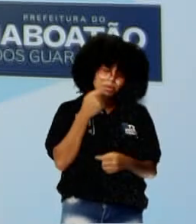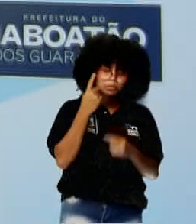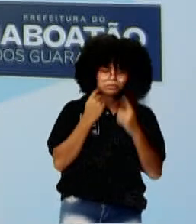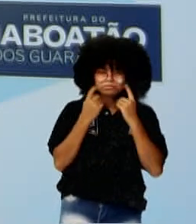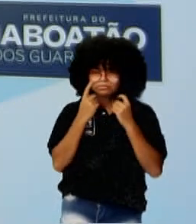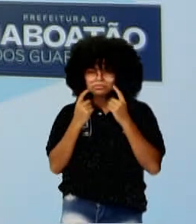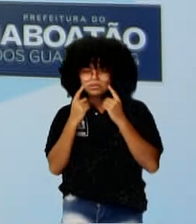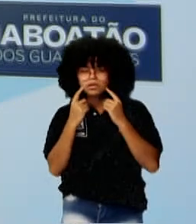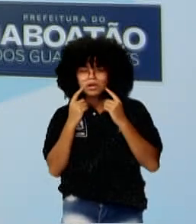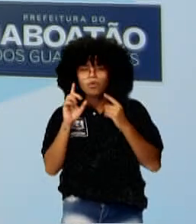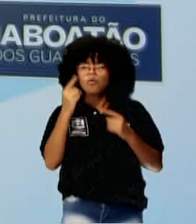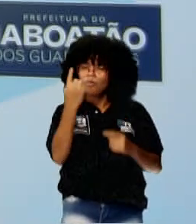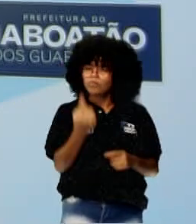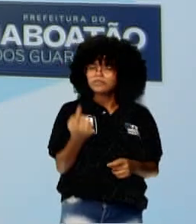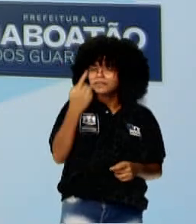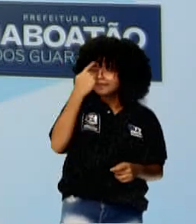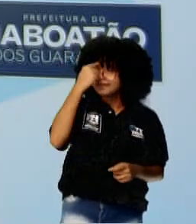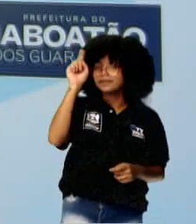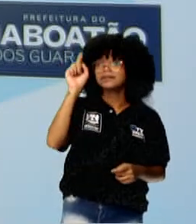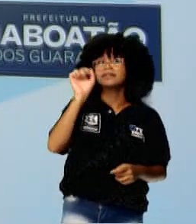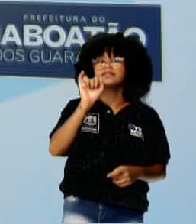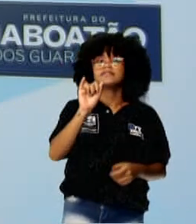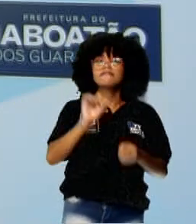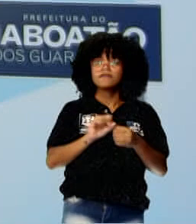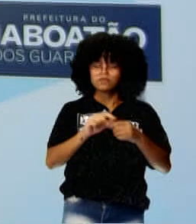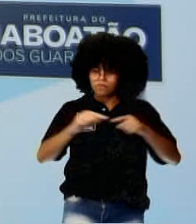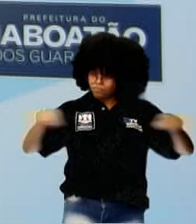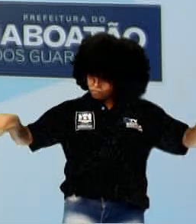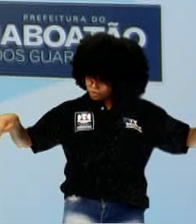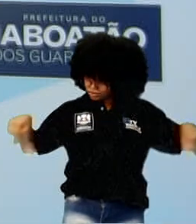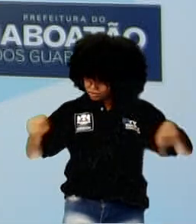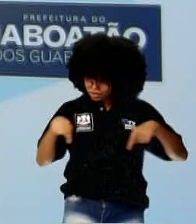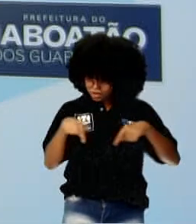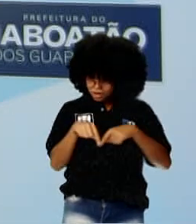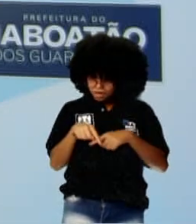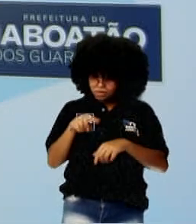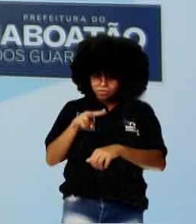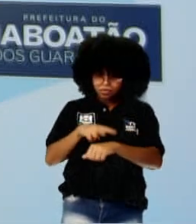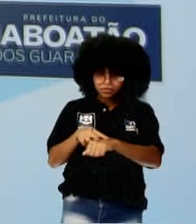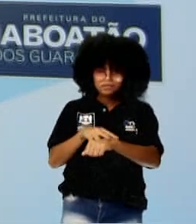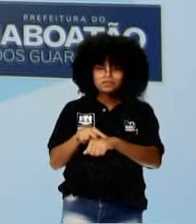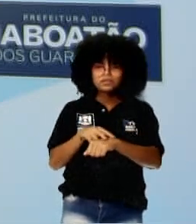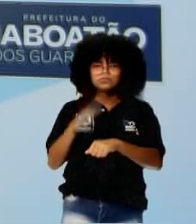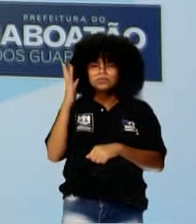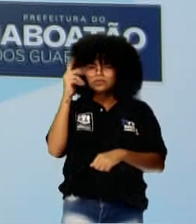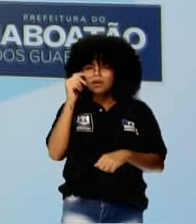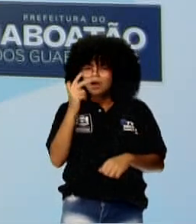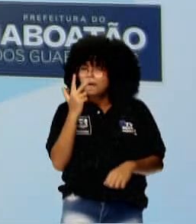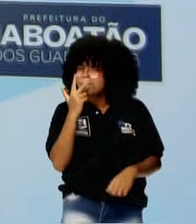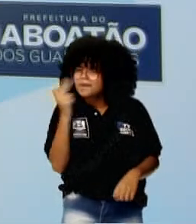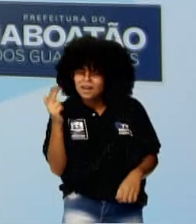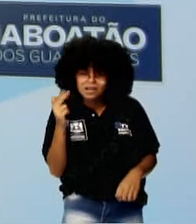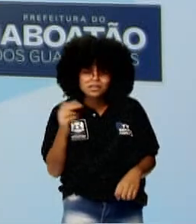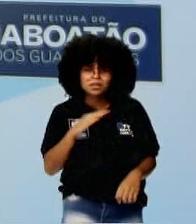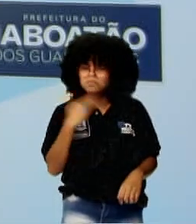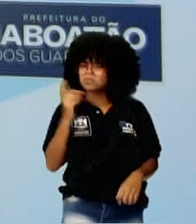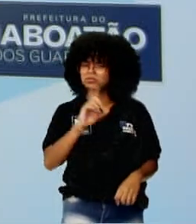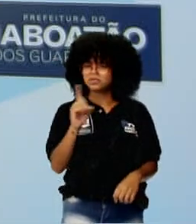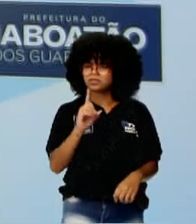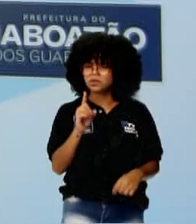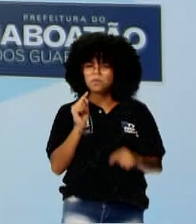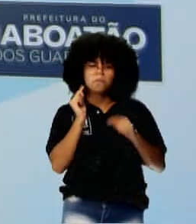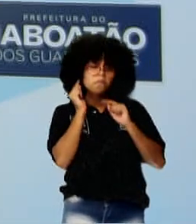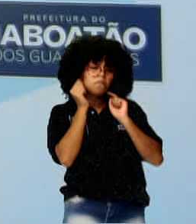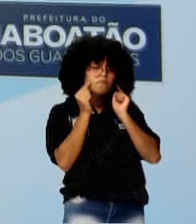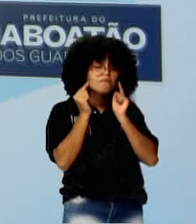que um deles teve uma ideia. E se a gente fizesse um caixão de vidro bem bonito? Porque, veja, ela nem parece morta. A pele está rosada.